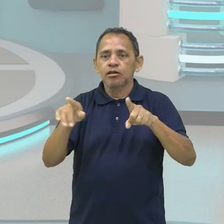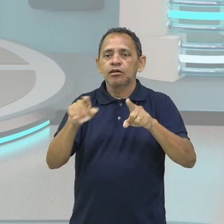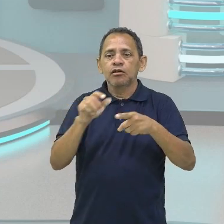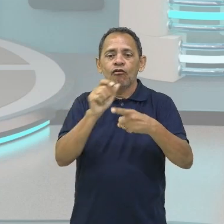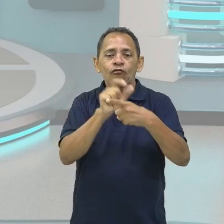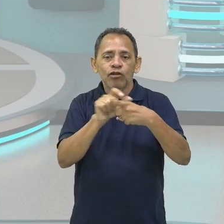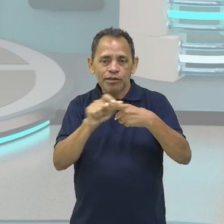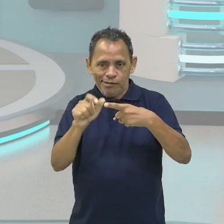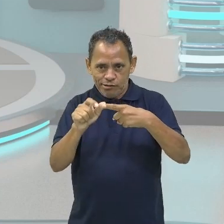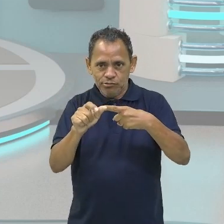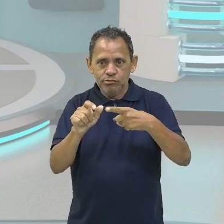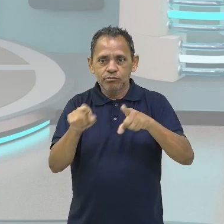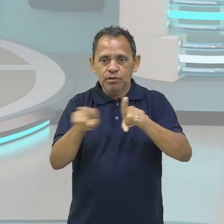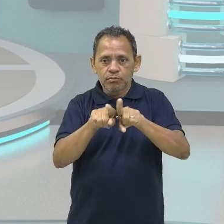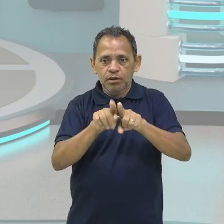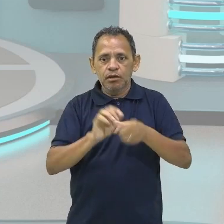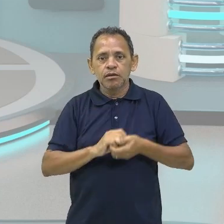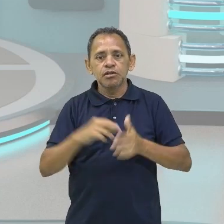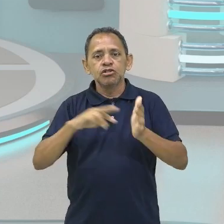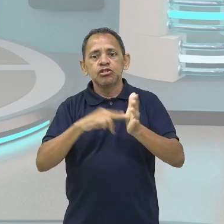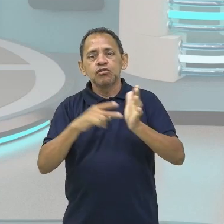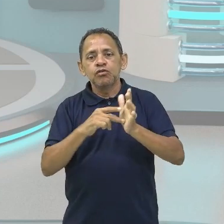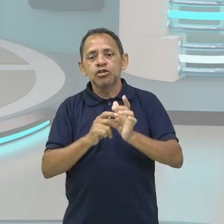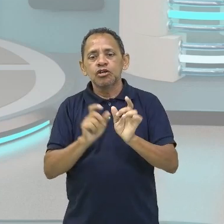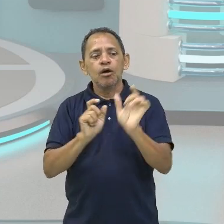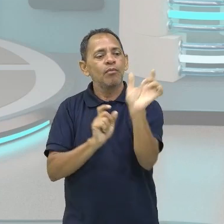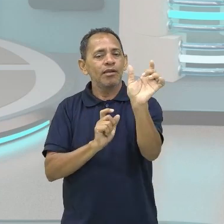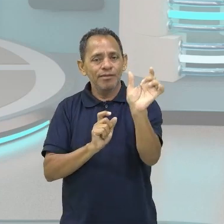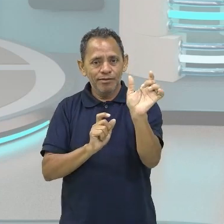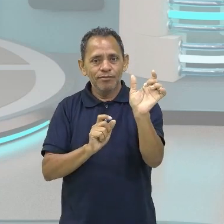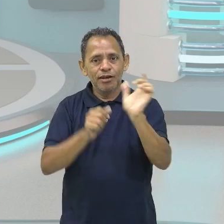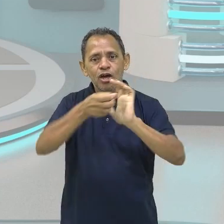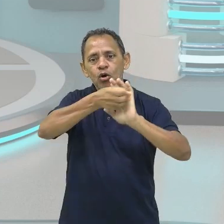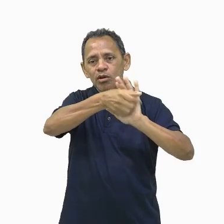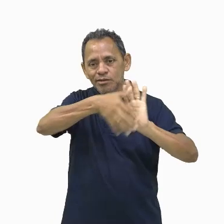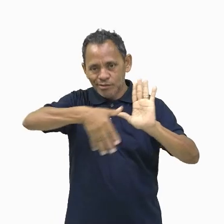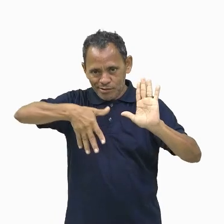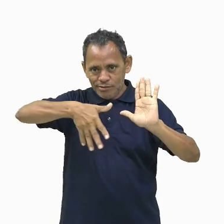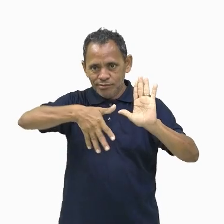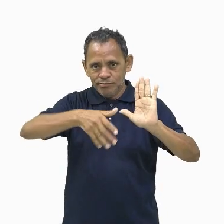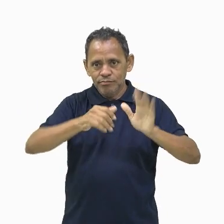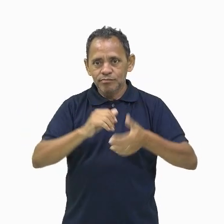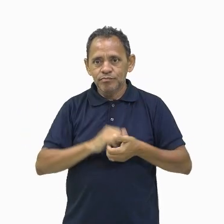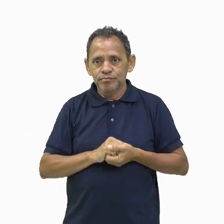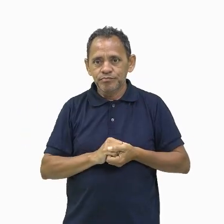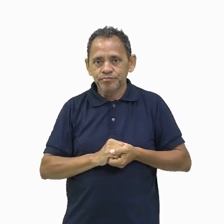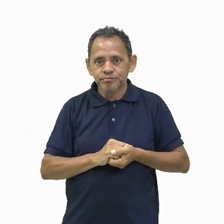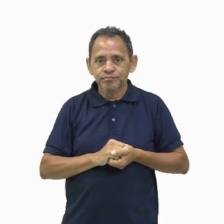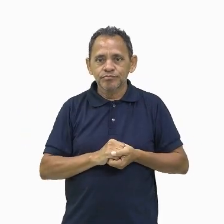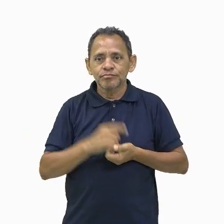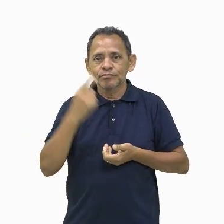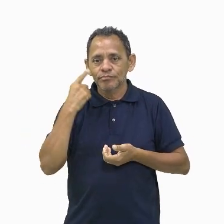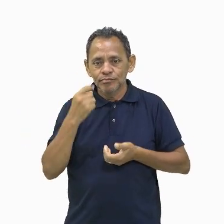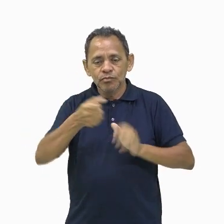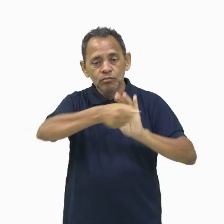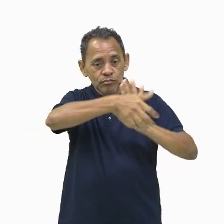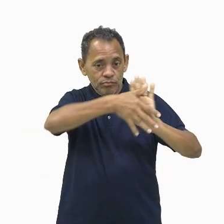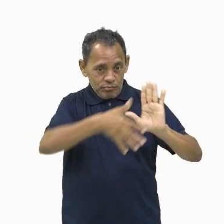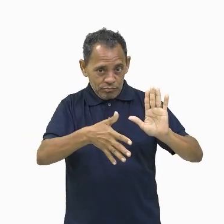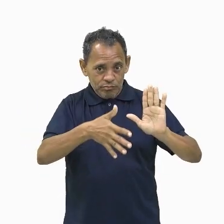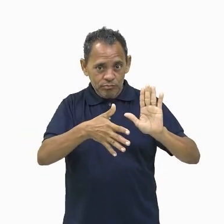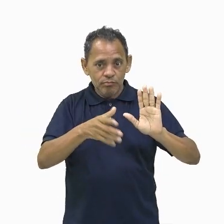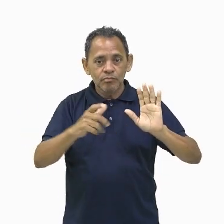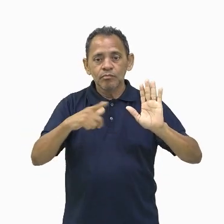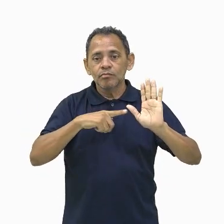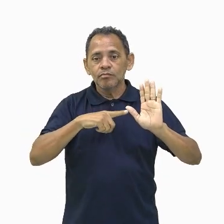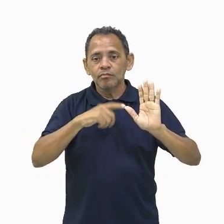que significa o termo, ou o conceito, na verdade, de figuras de linguagem. Vamos lá, então. As figuras de linguagem